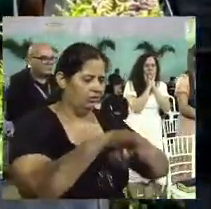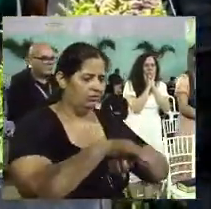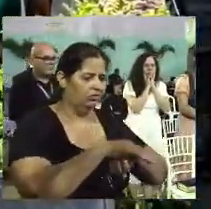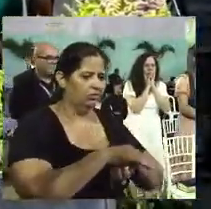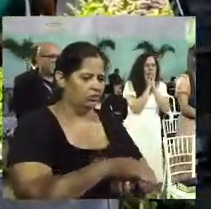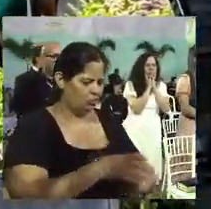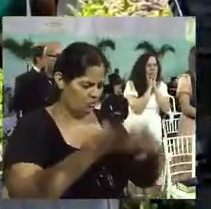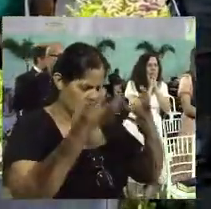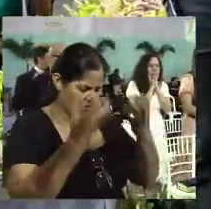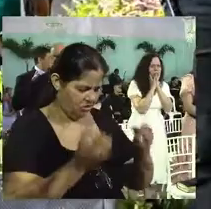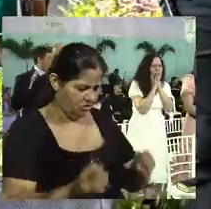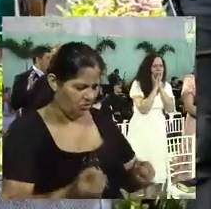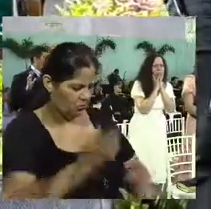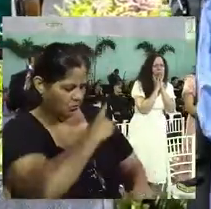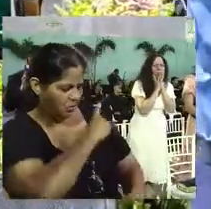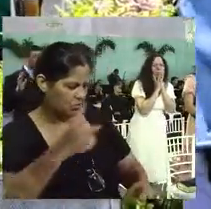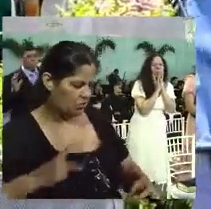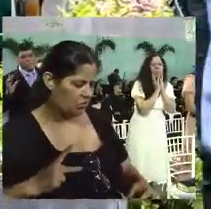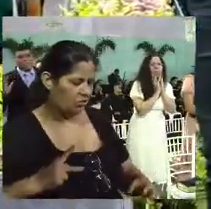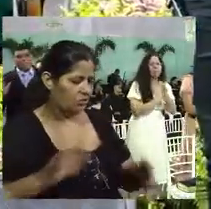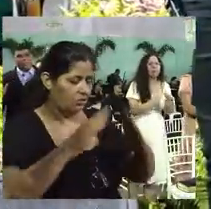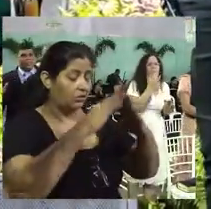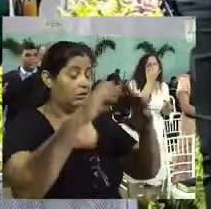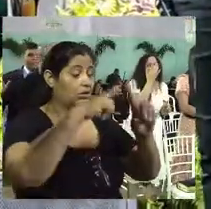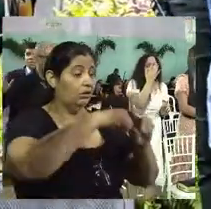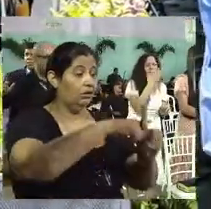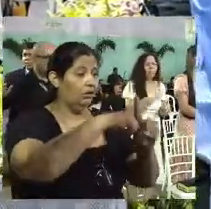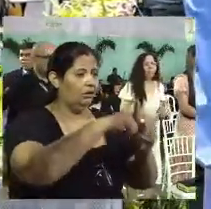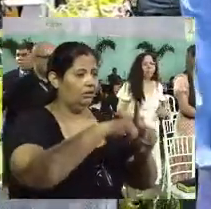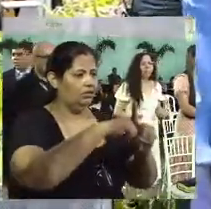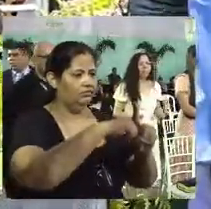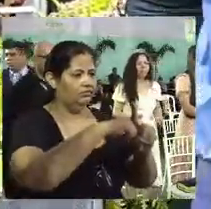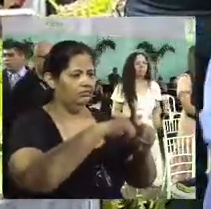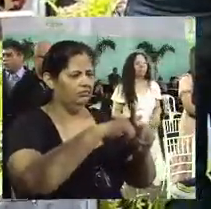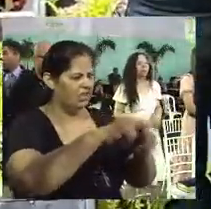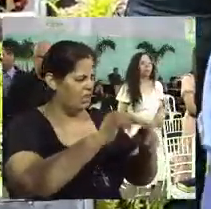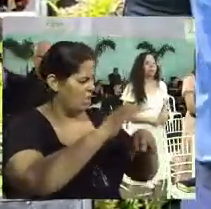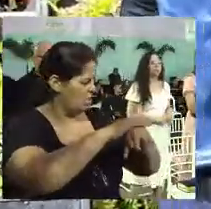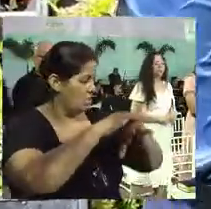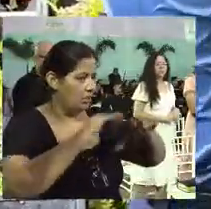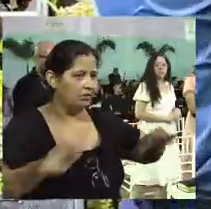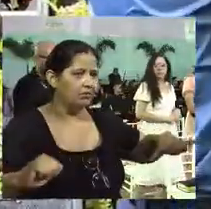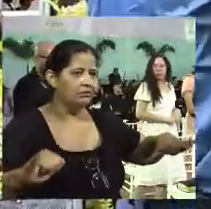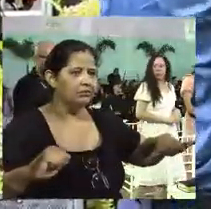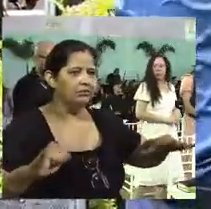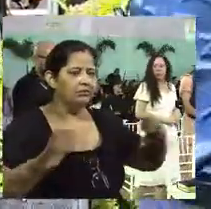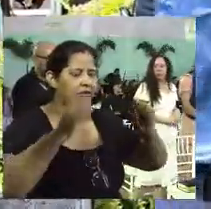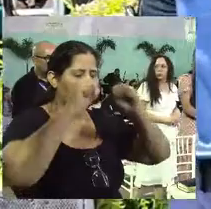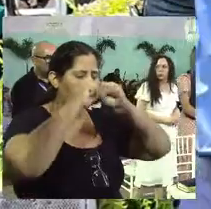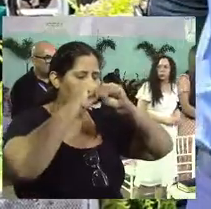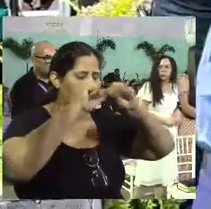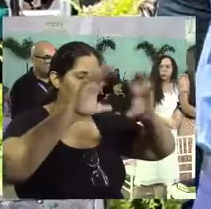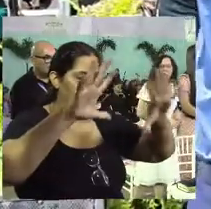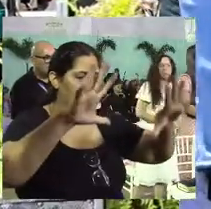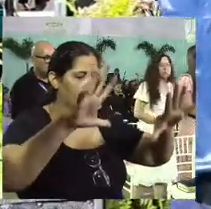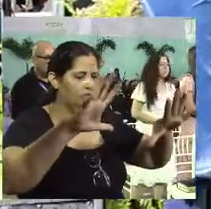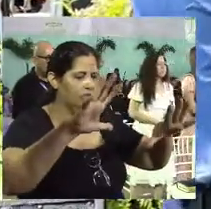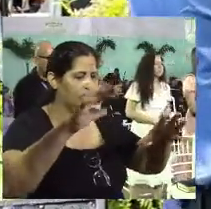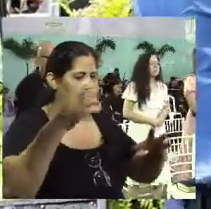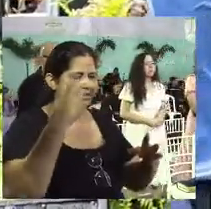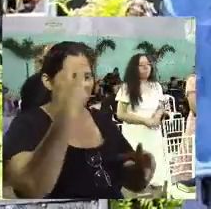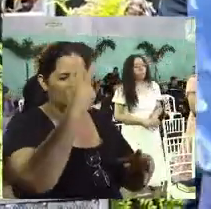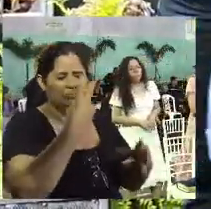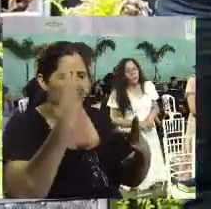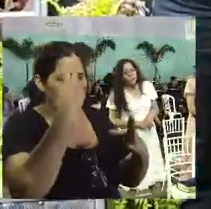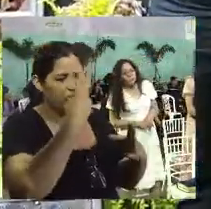pastores dirigentes igreja sai enfermidades agora espírito de